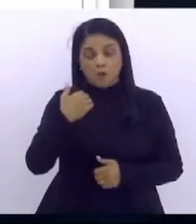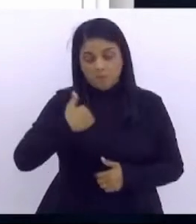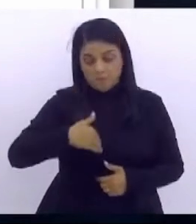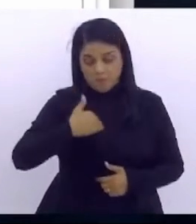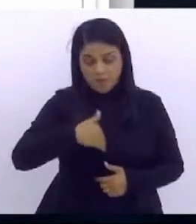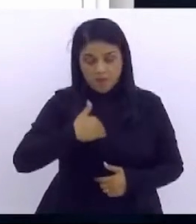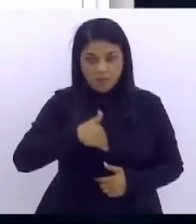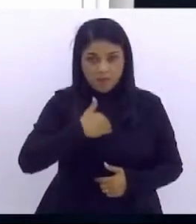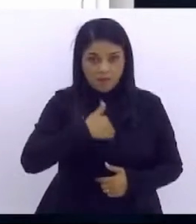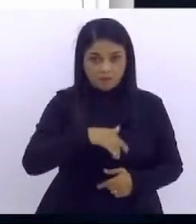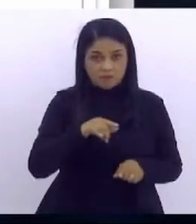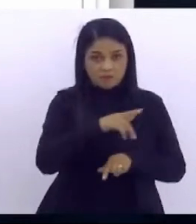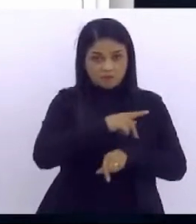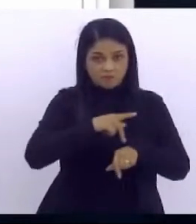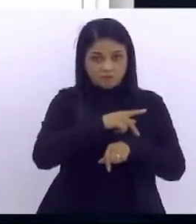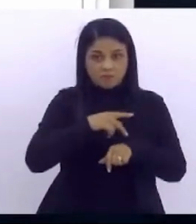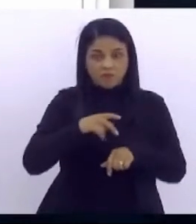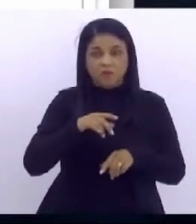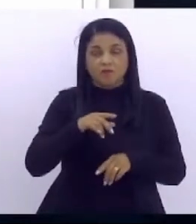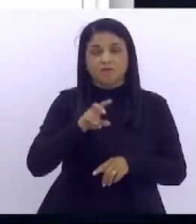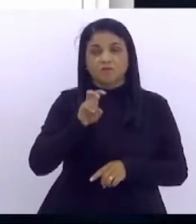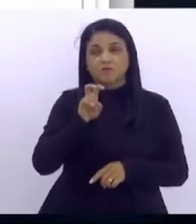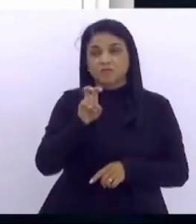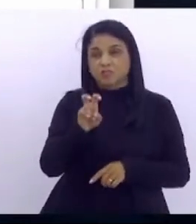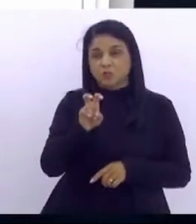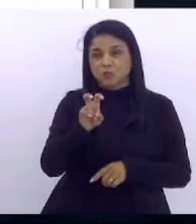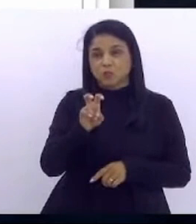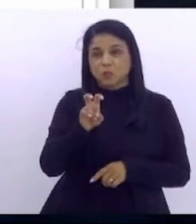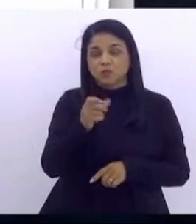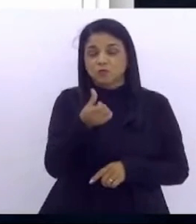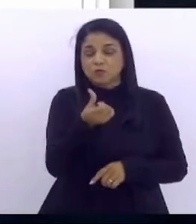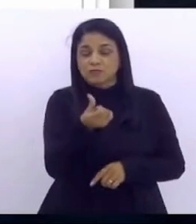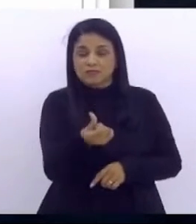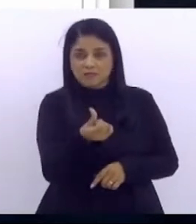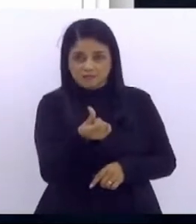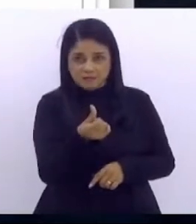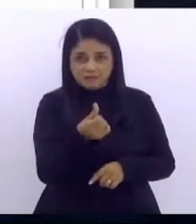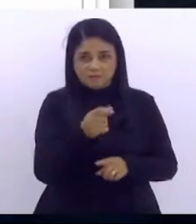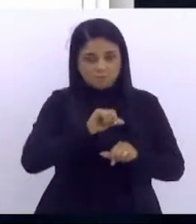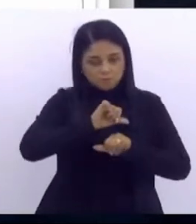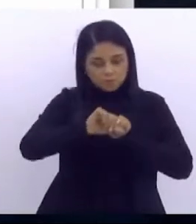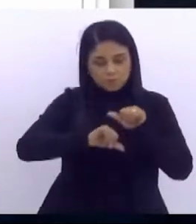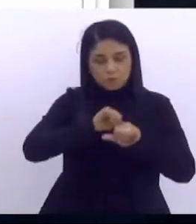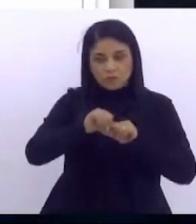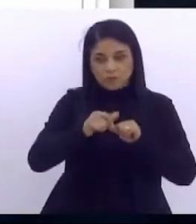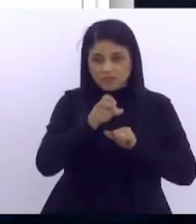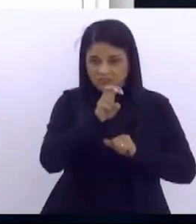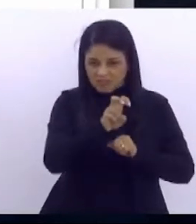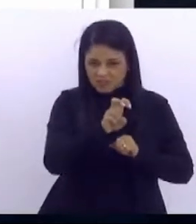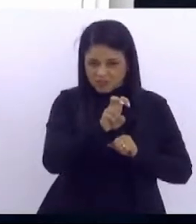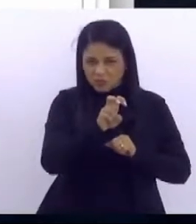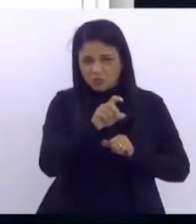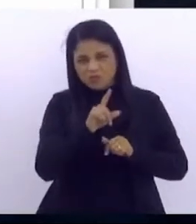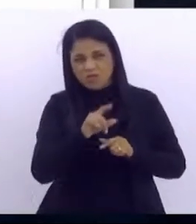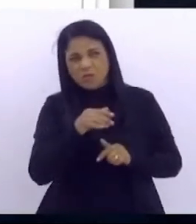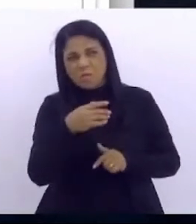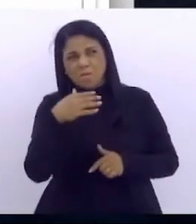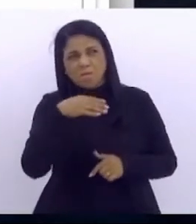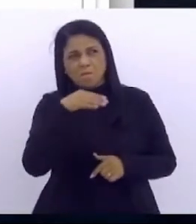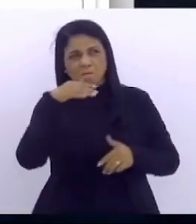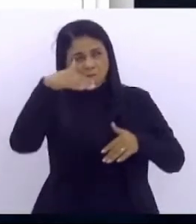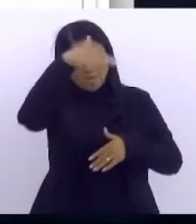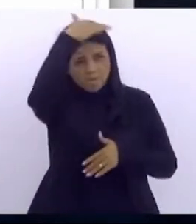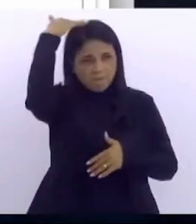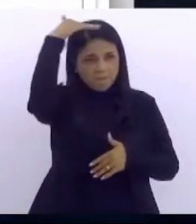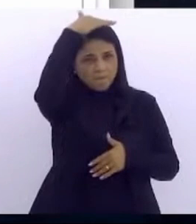só mudaram o fator 5, que aqui no Brasil é 5. Eles mudaram para 6 na Argentina. E acho que lá no México é 4,5. E